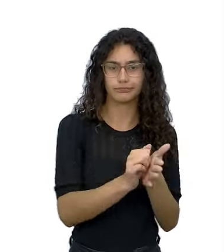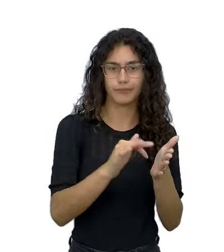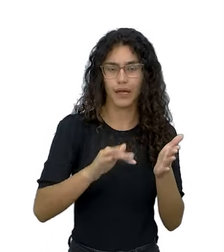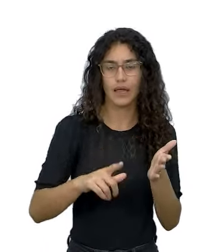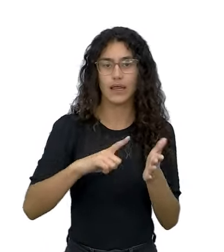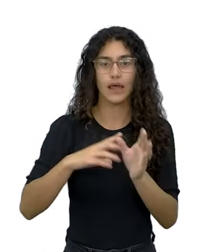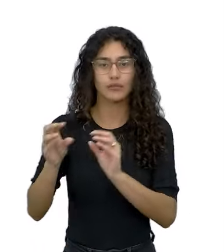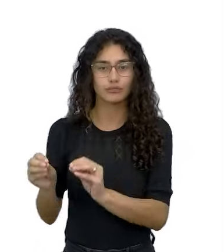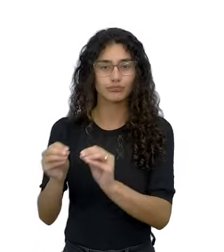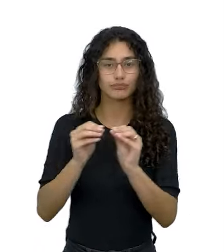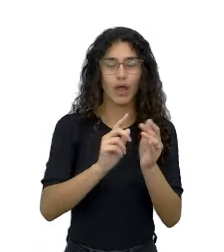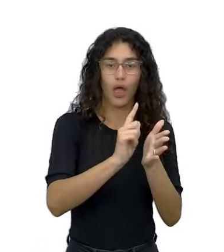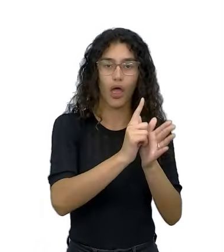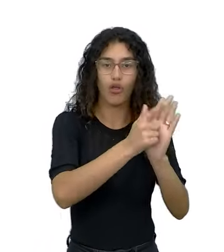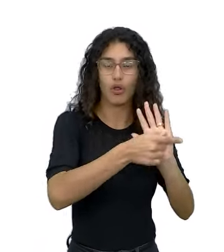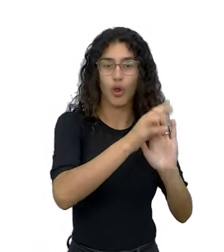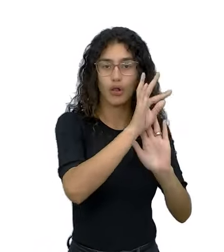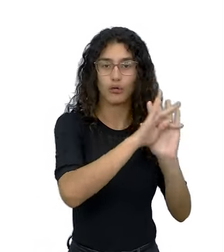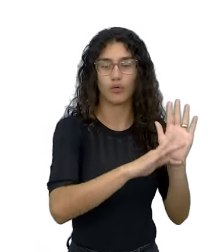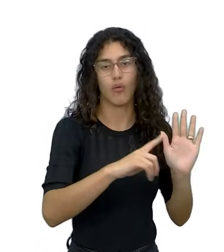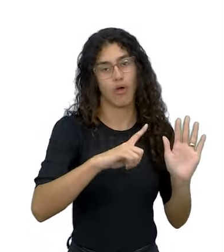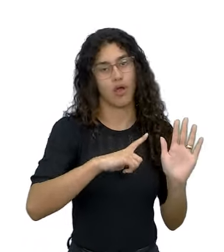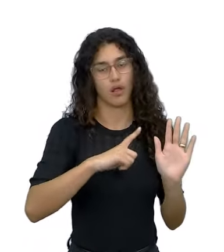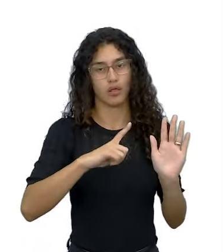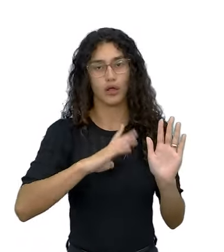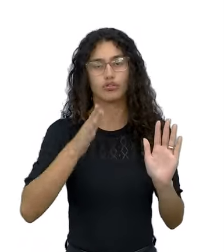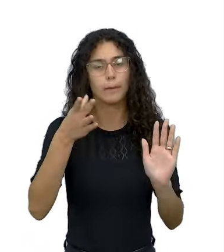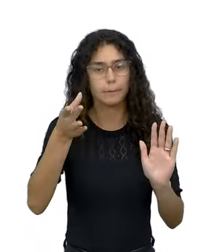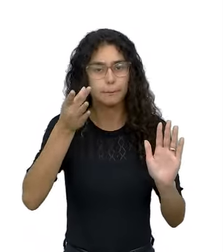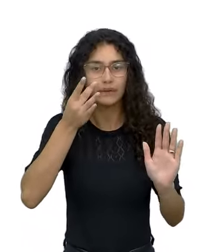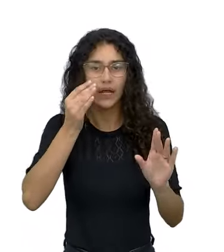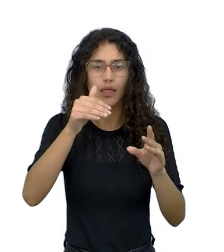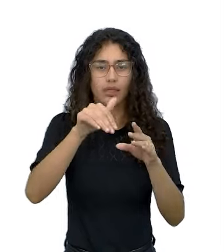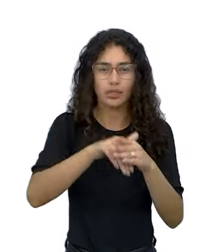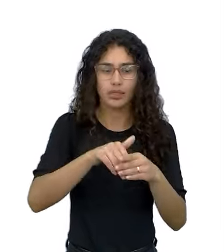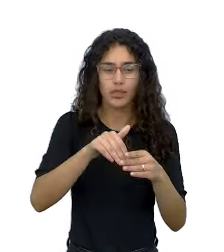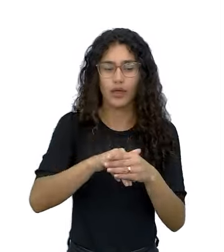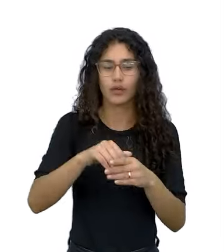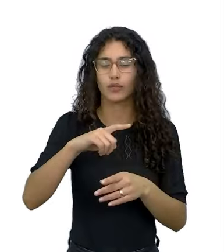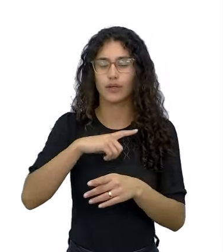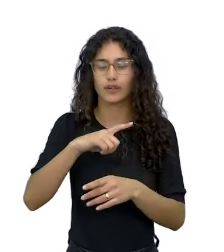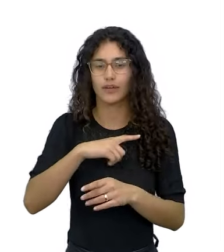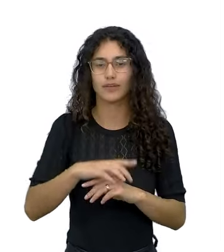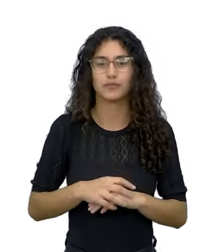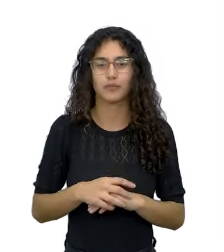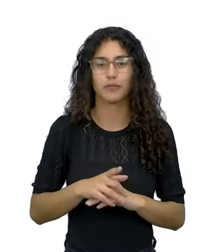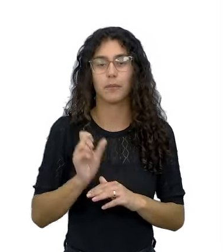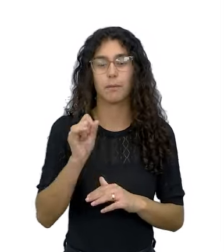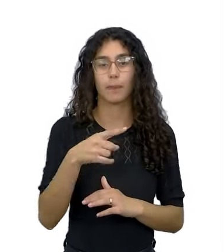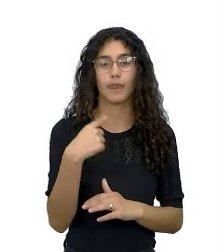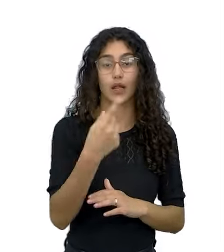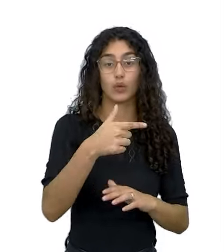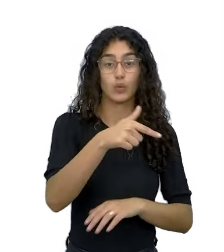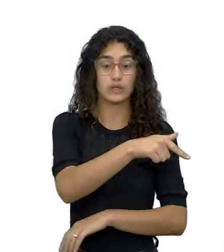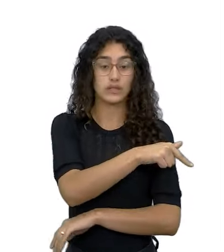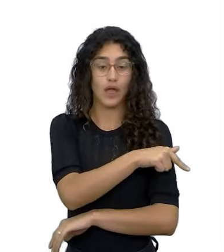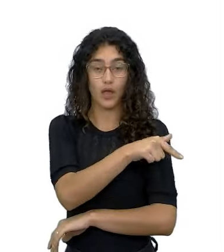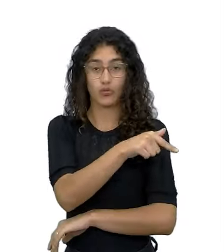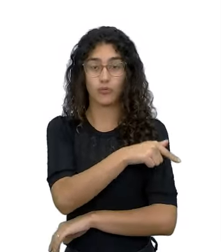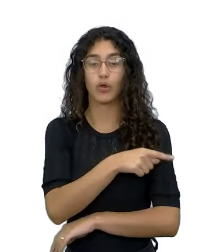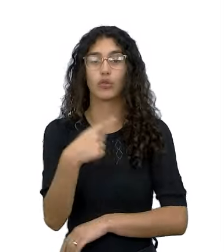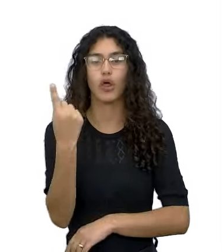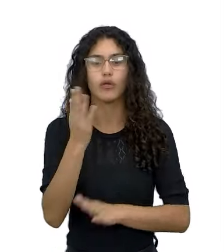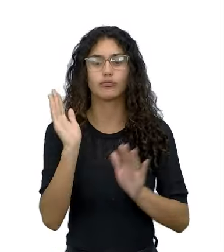vai trazer gêneros textuais que estão aí presentes dentro desse campo de atuação. No caso do 7º ano, a gente